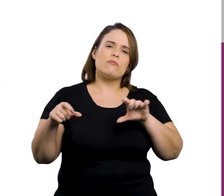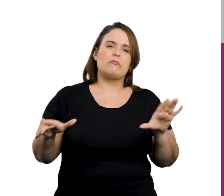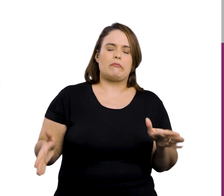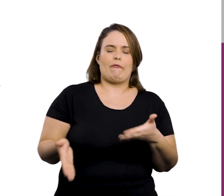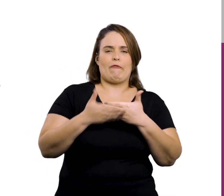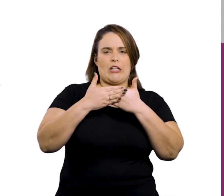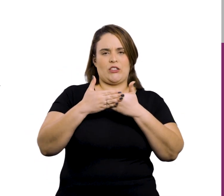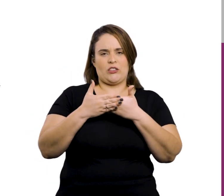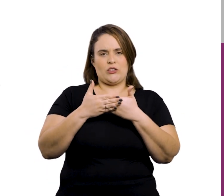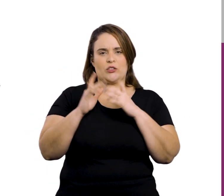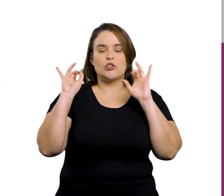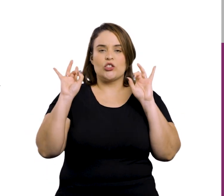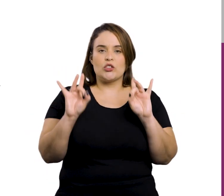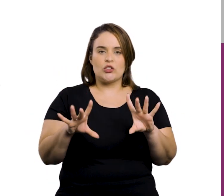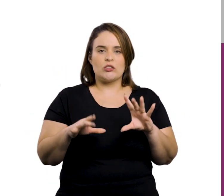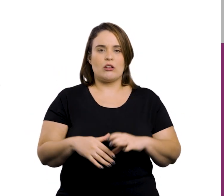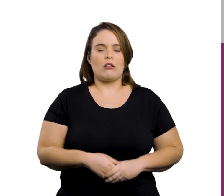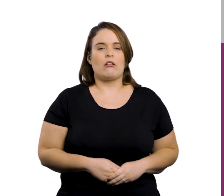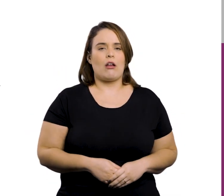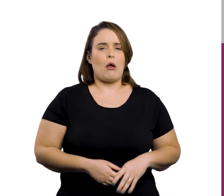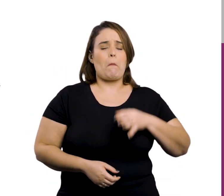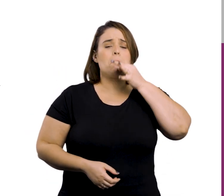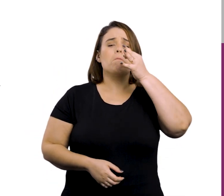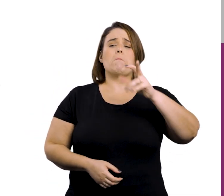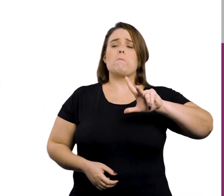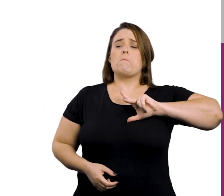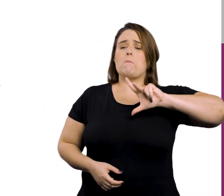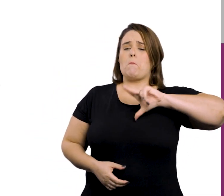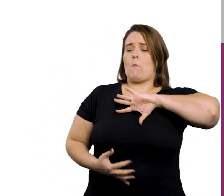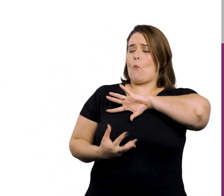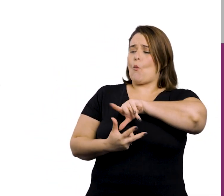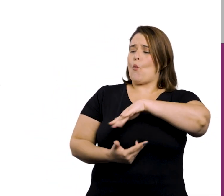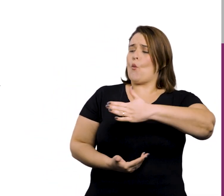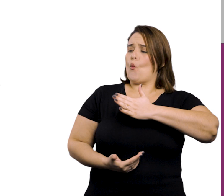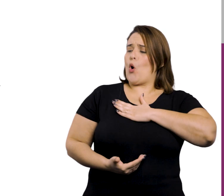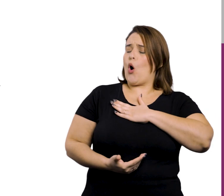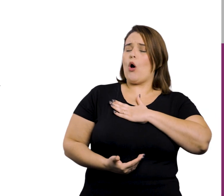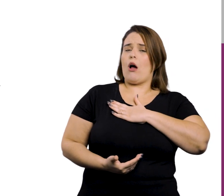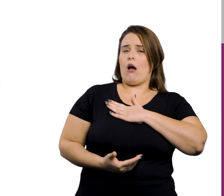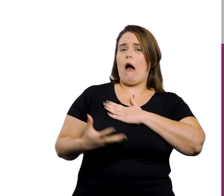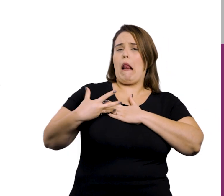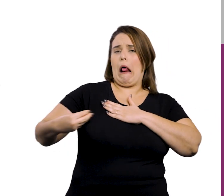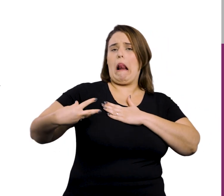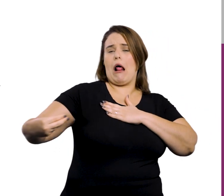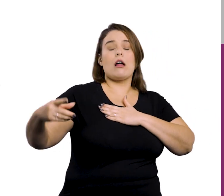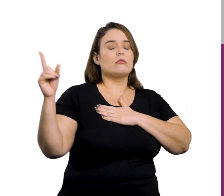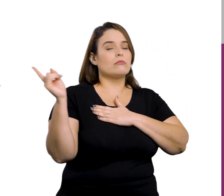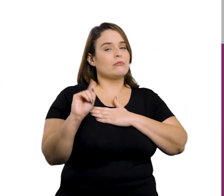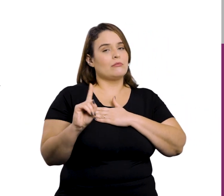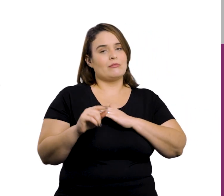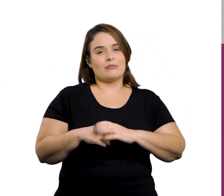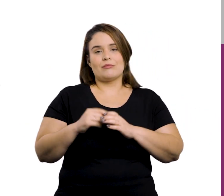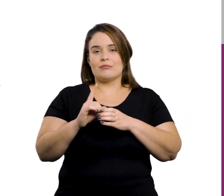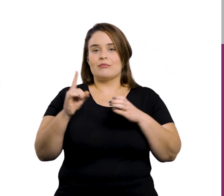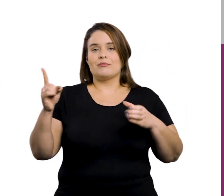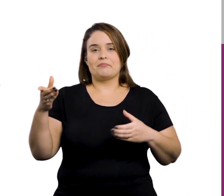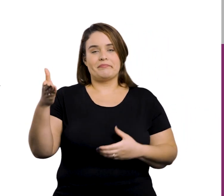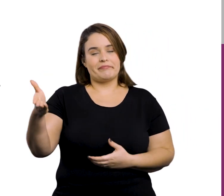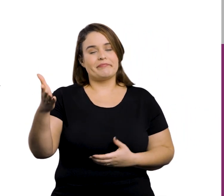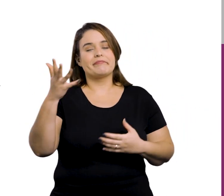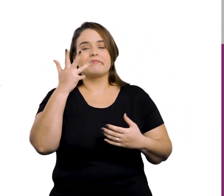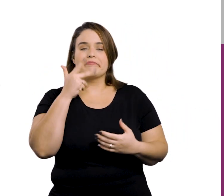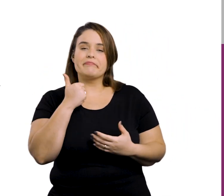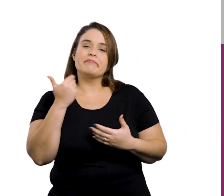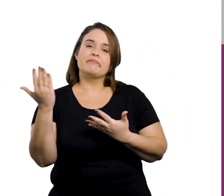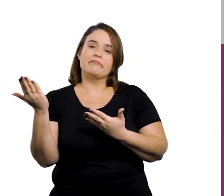espaços fechados, reprodutores de visões particulares de mundo e que excluem crianças, adolescentes, jovens